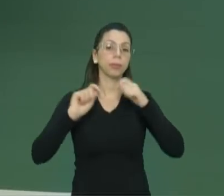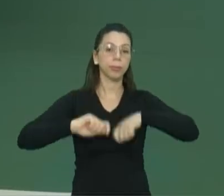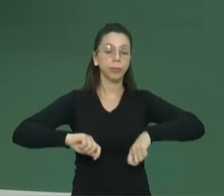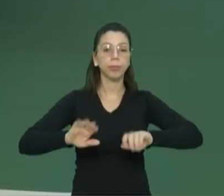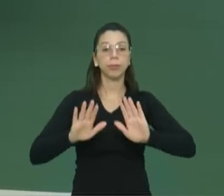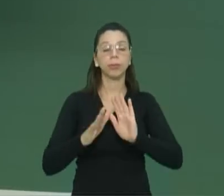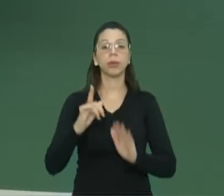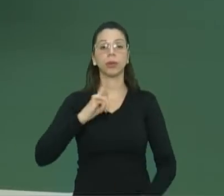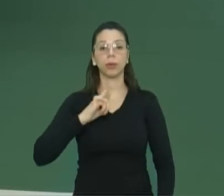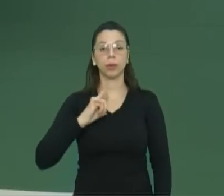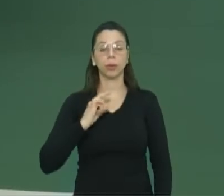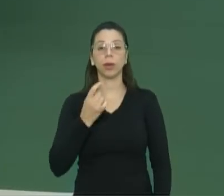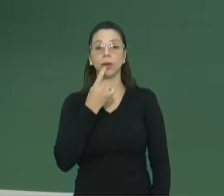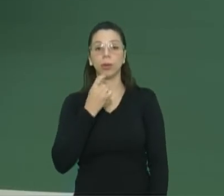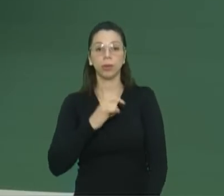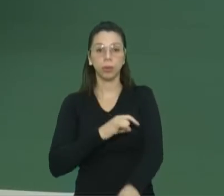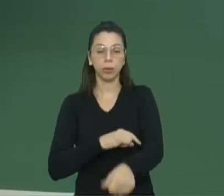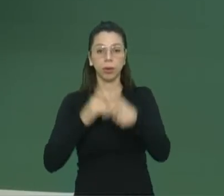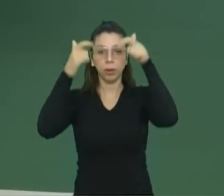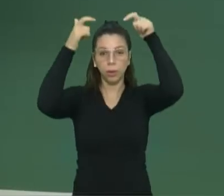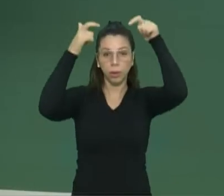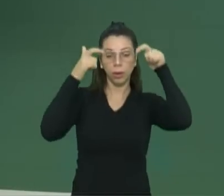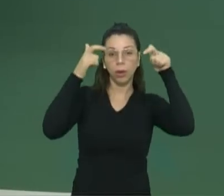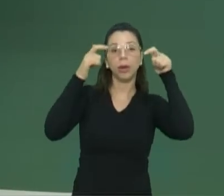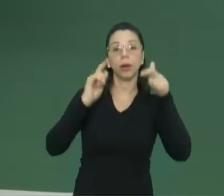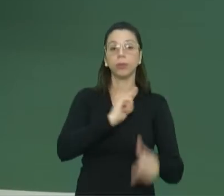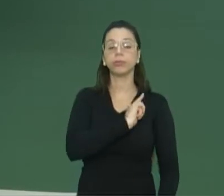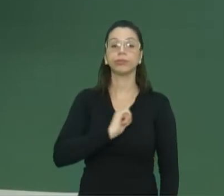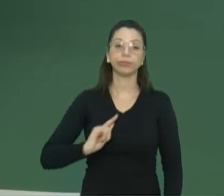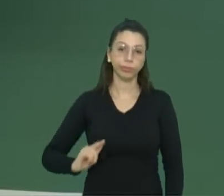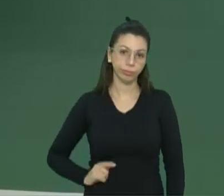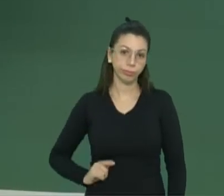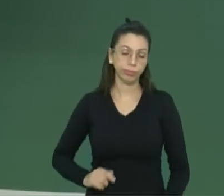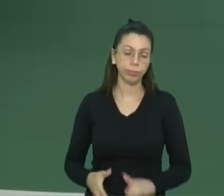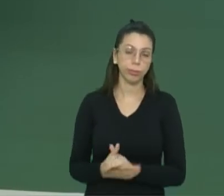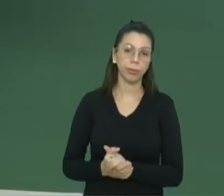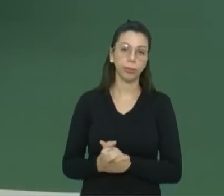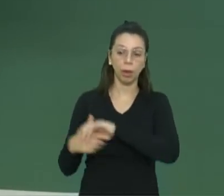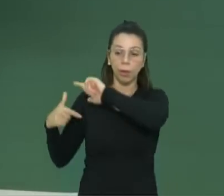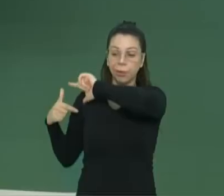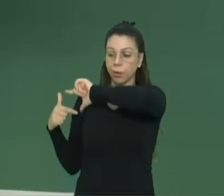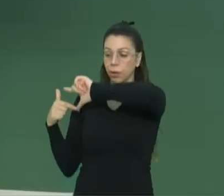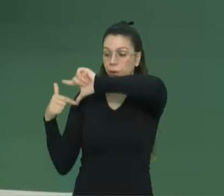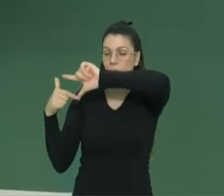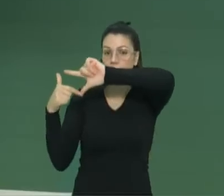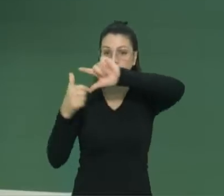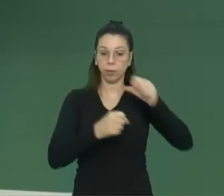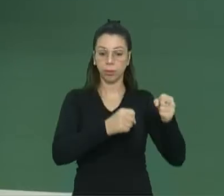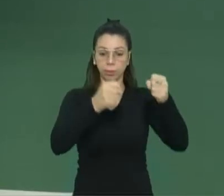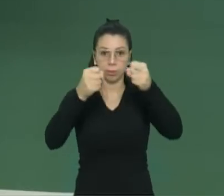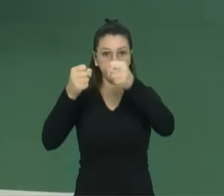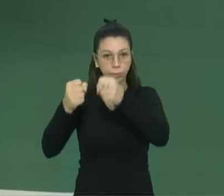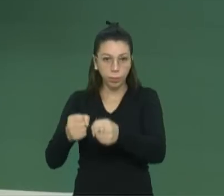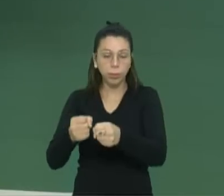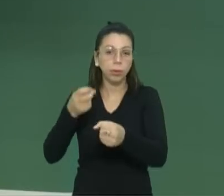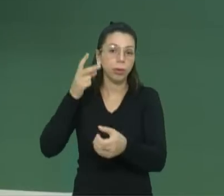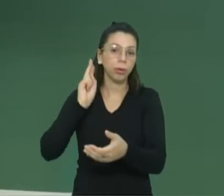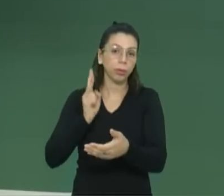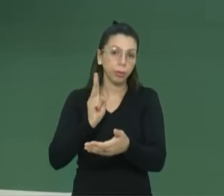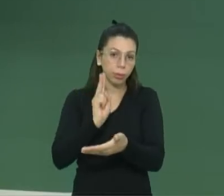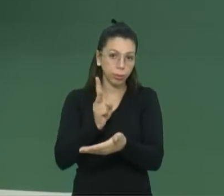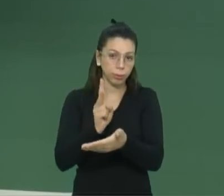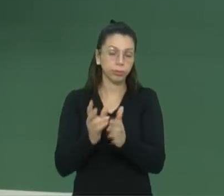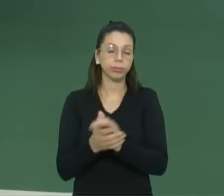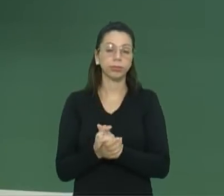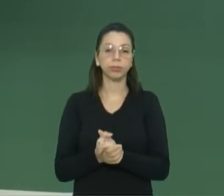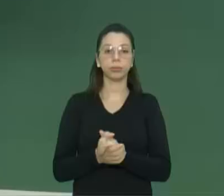quem tem o sangue real é que vai governar. E a tradição mantém o poder nessas monarquias. Ou seja,